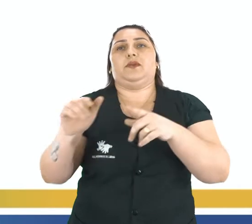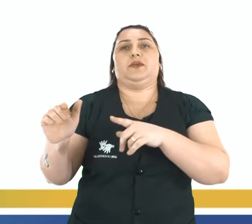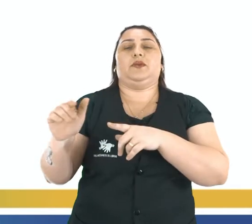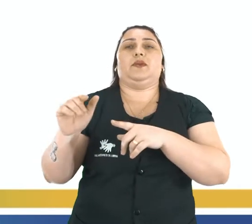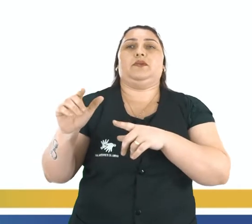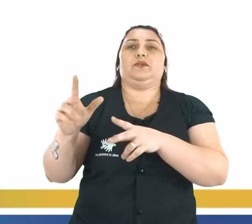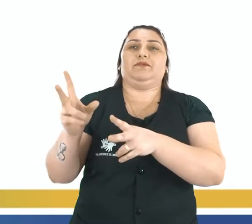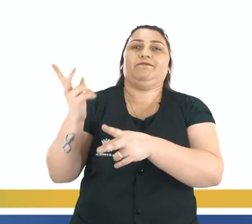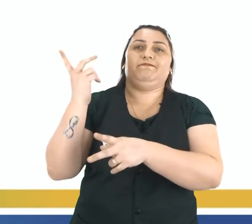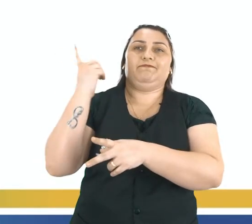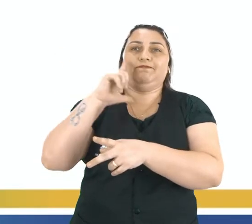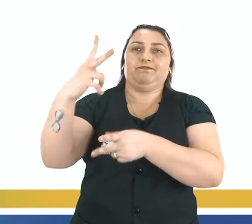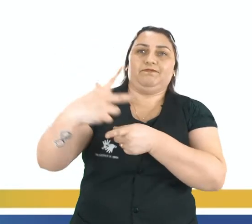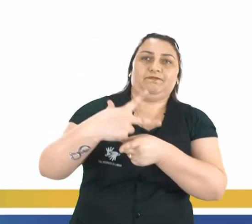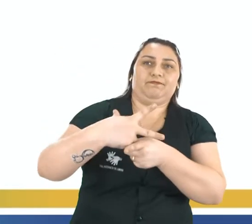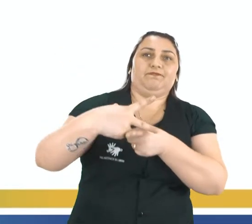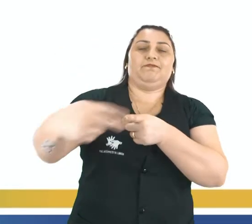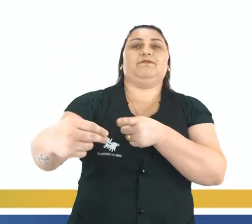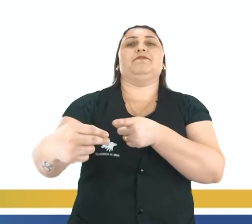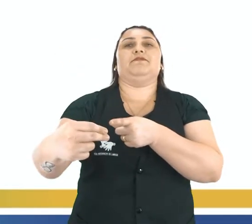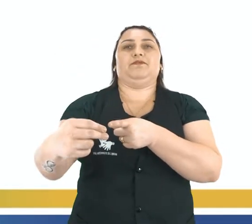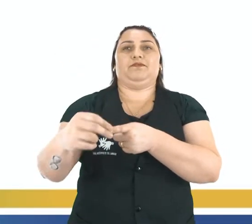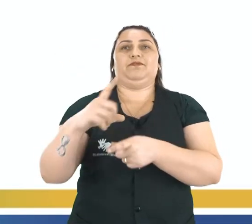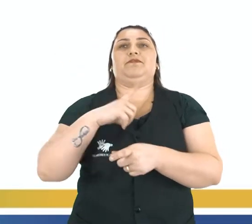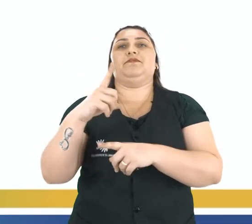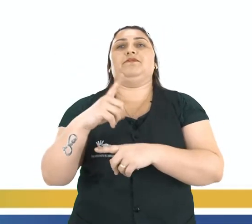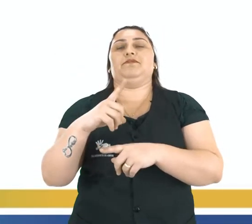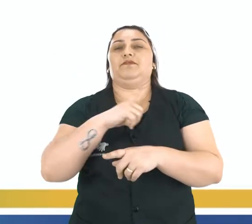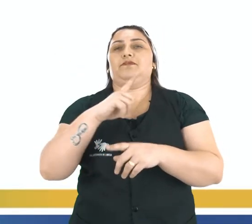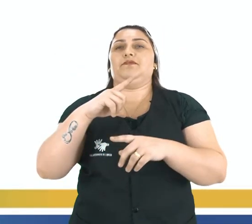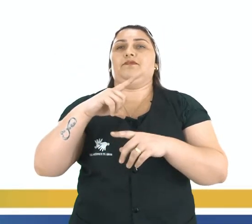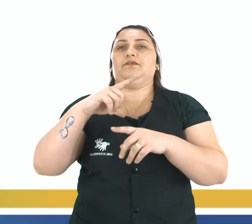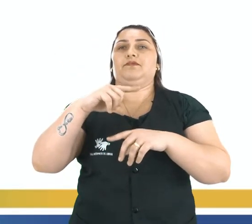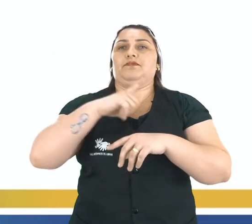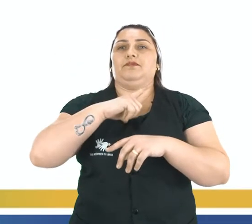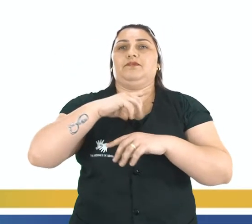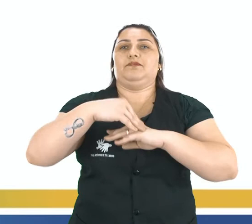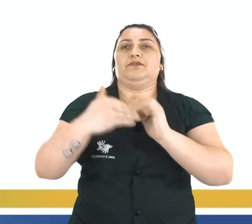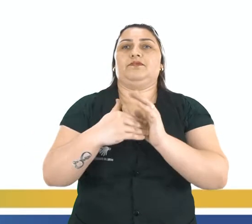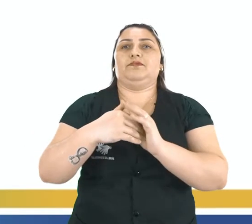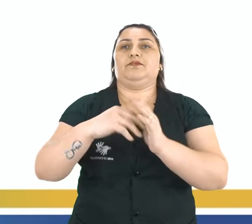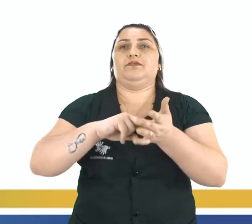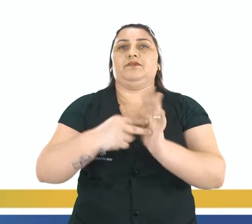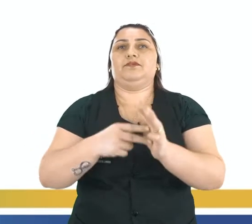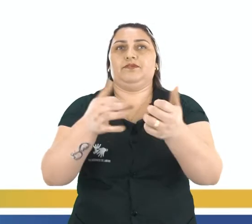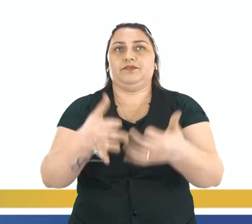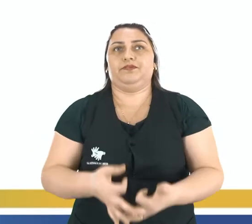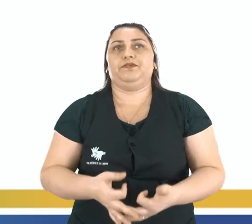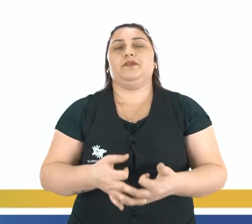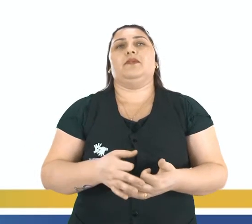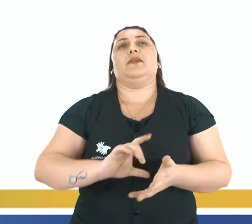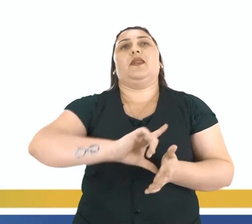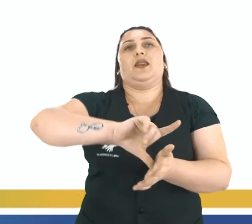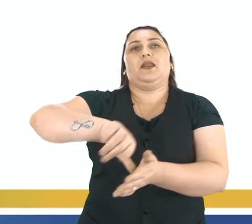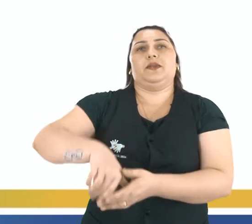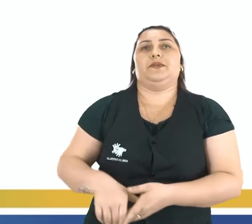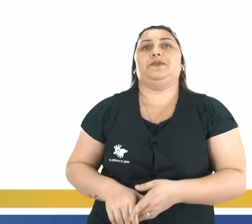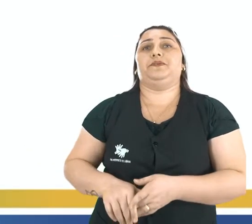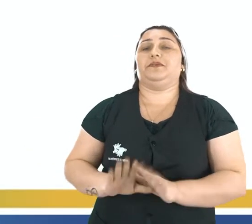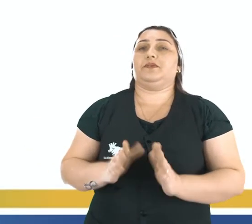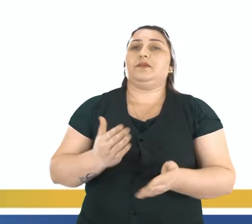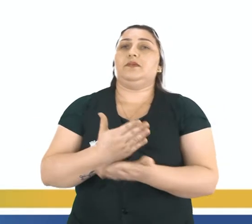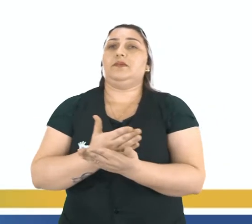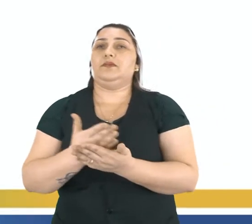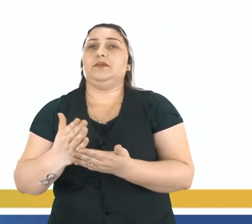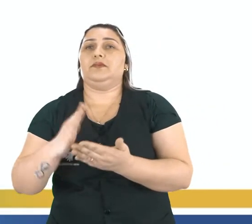alto, alcançar outros ares. Então, tem toda uma simbologia envolvida aí, certo? E a partir desse milagre econômico vão